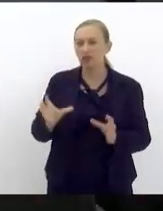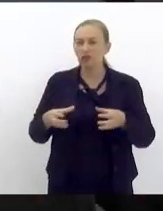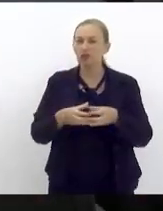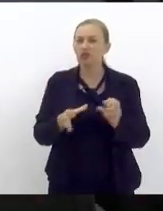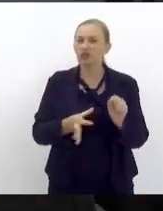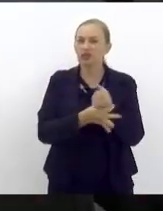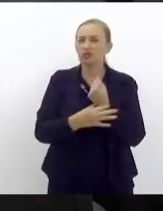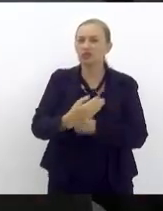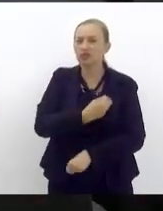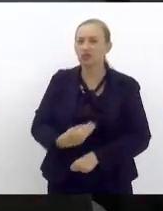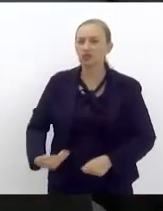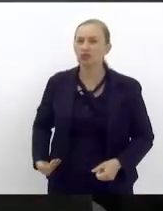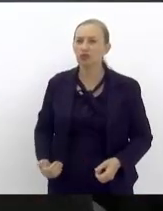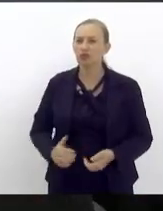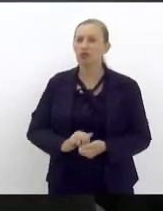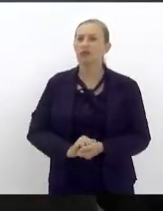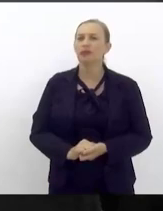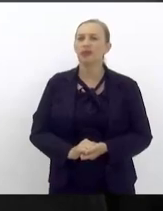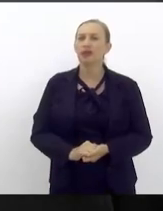comissão de segurança pública